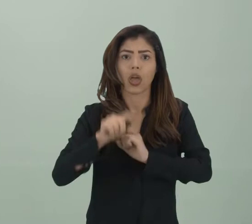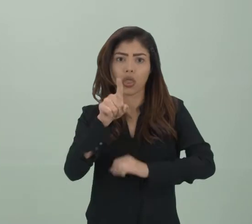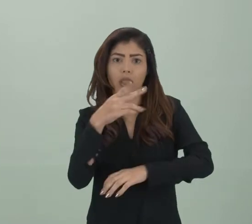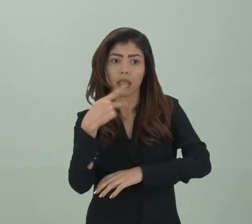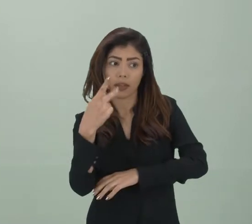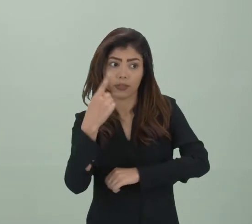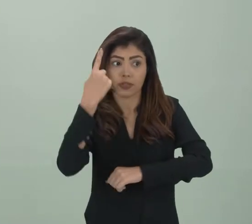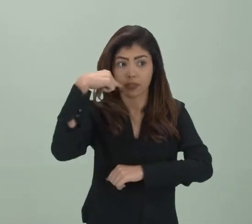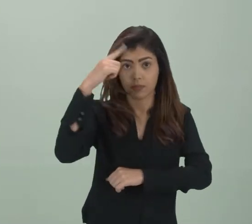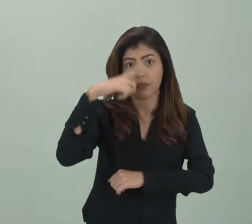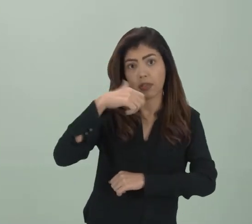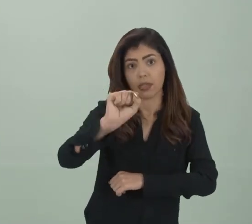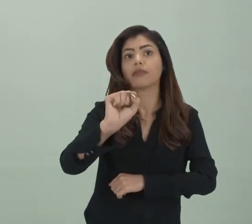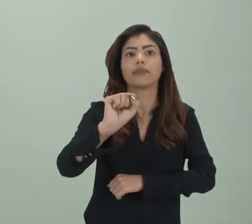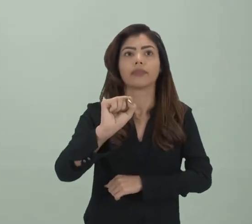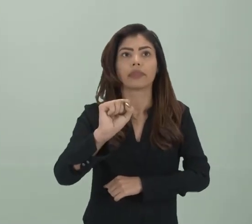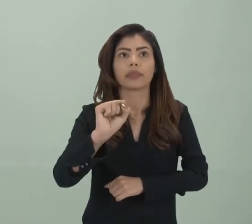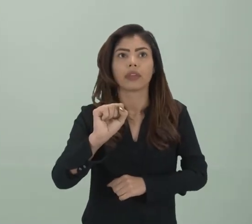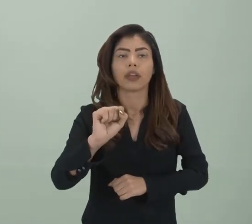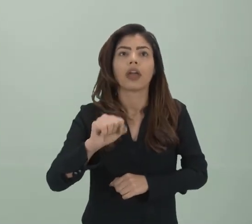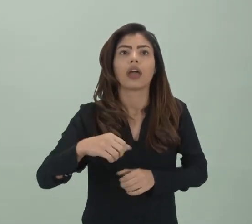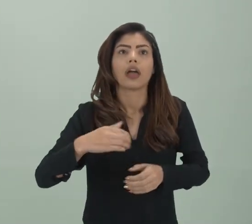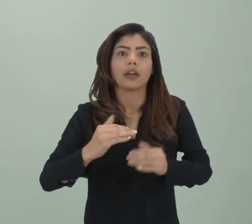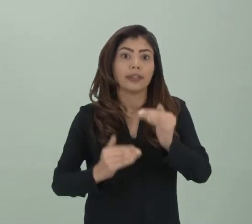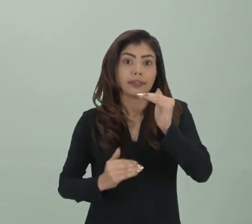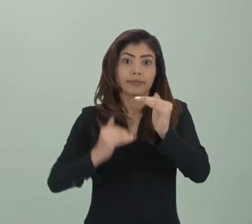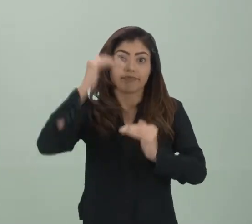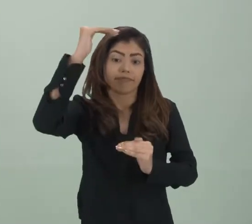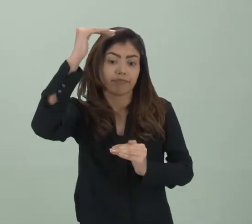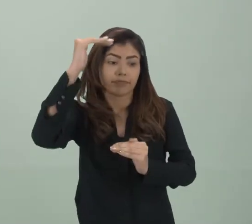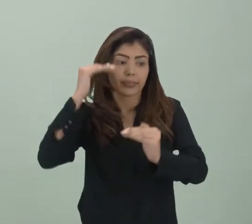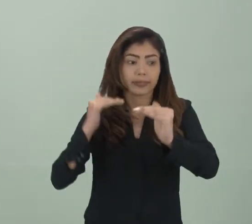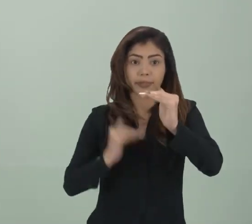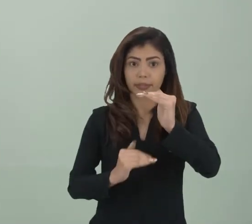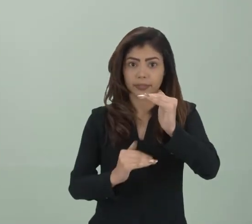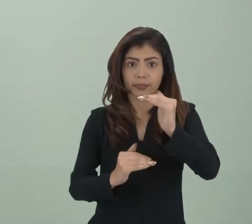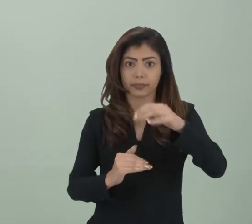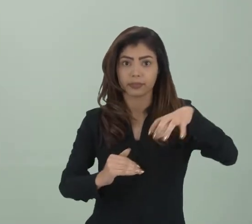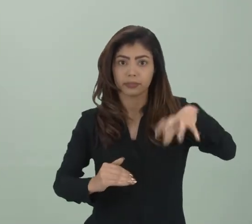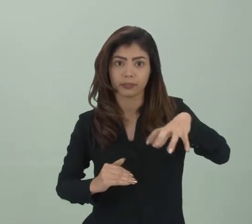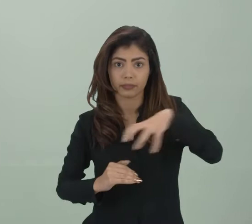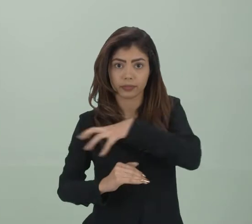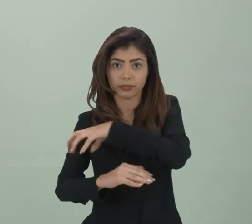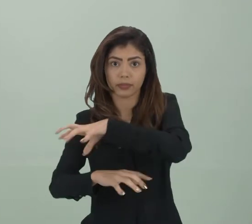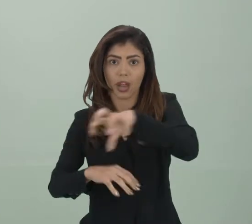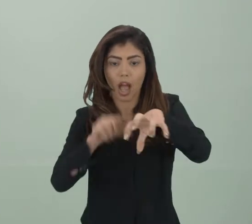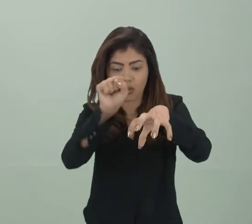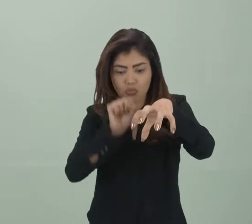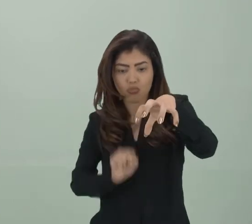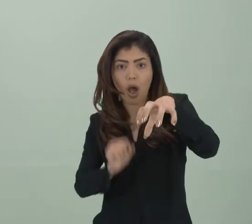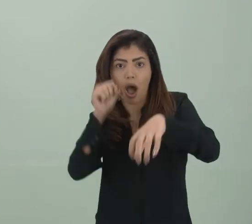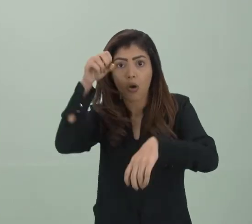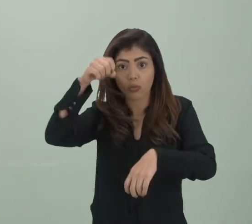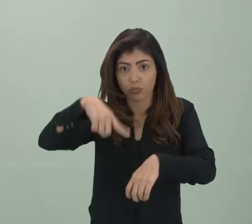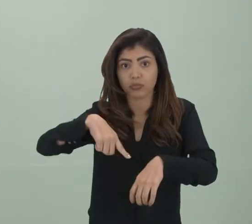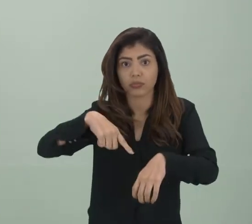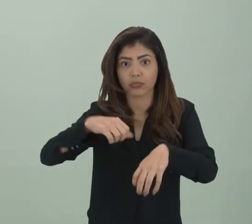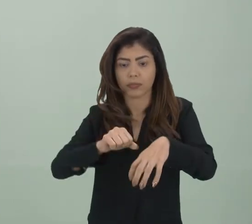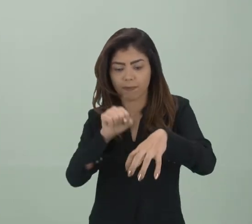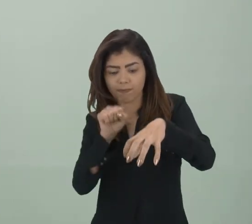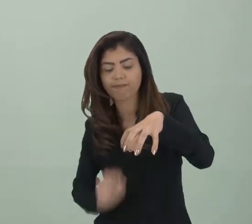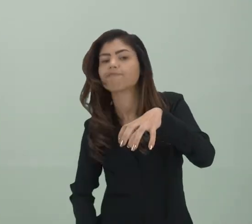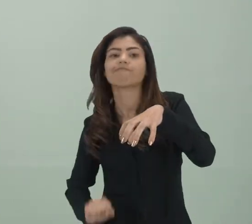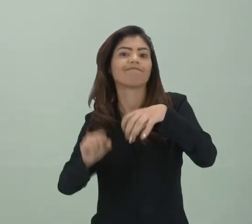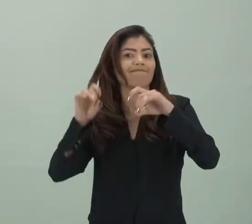idioma. A colonização espanhola foi de cima para baixo. Então, a região sul foi a última a ter